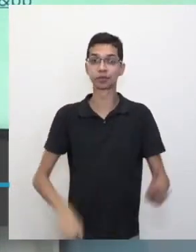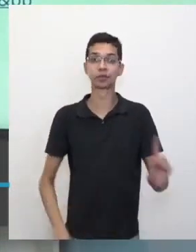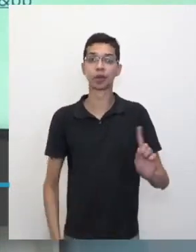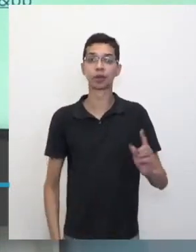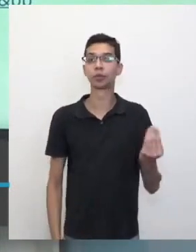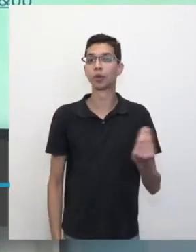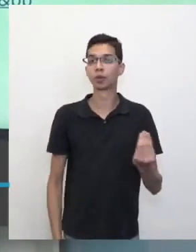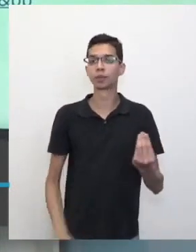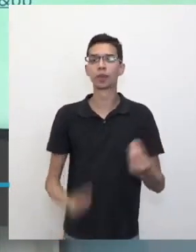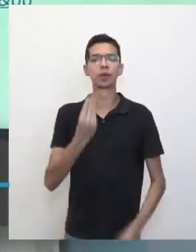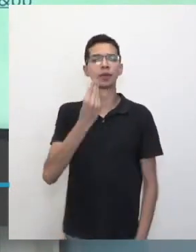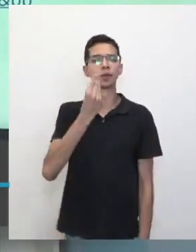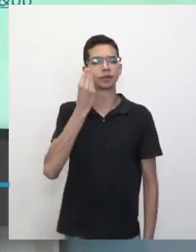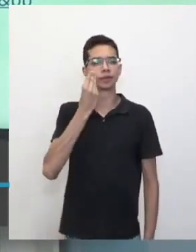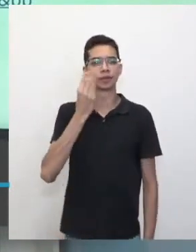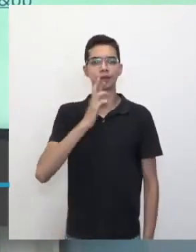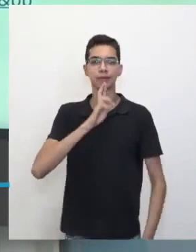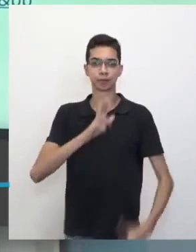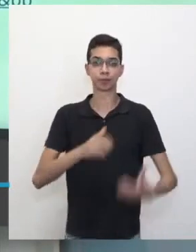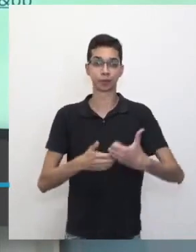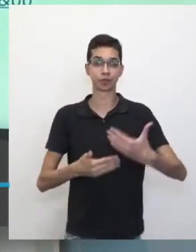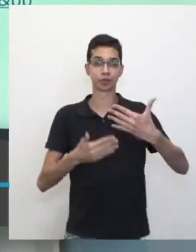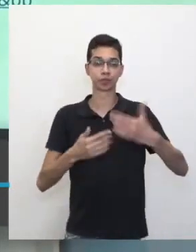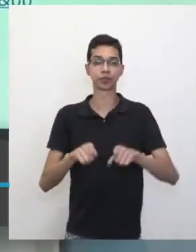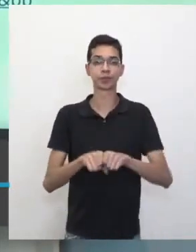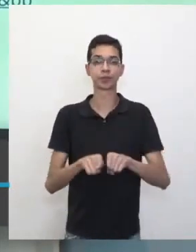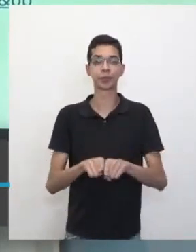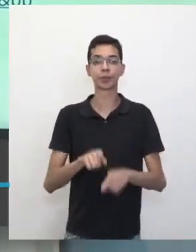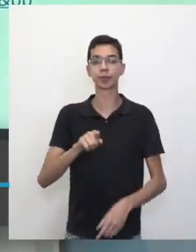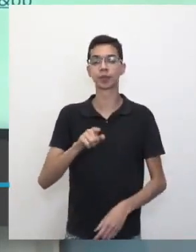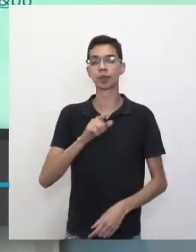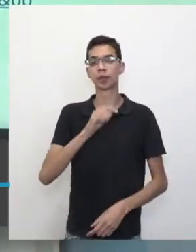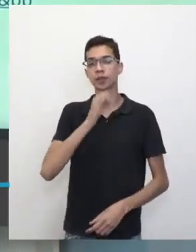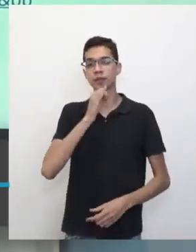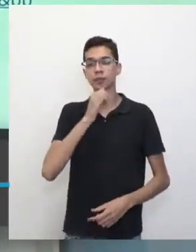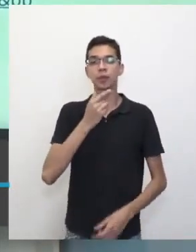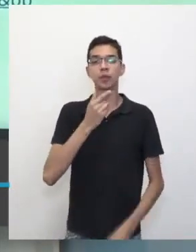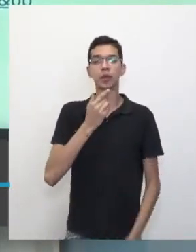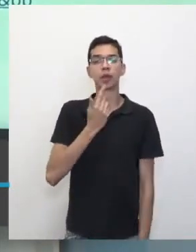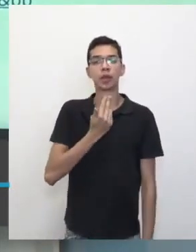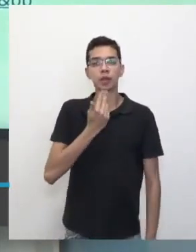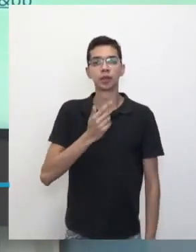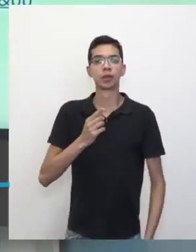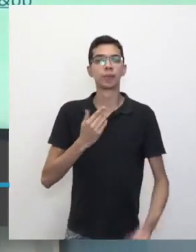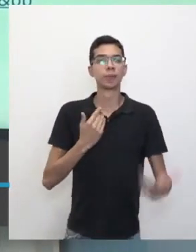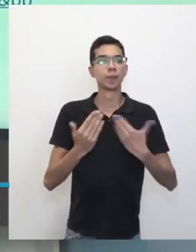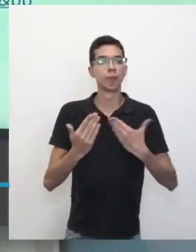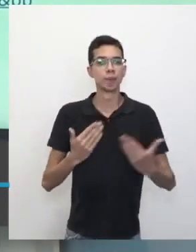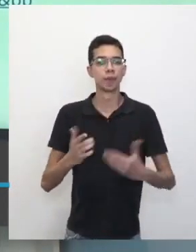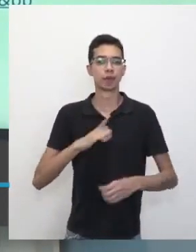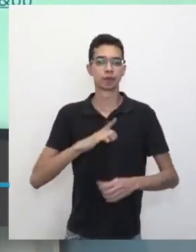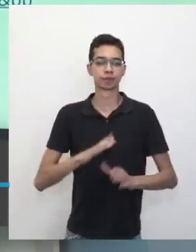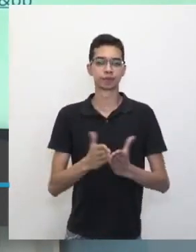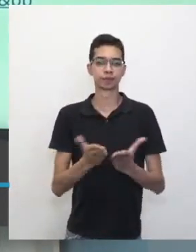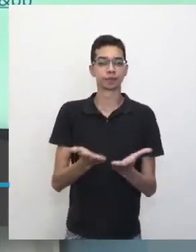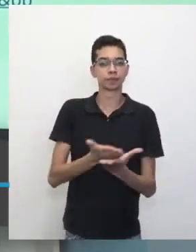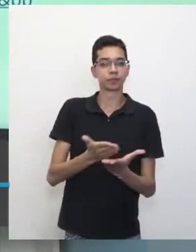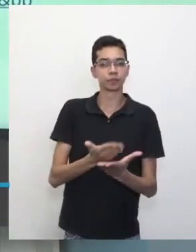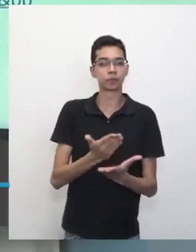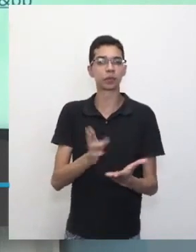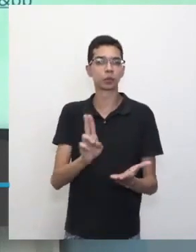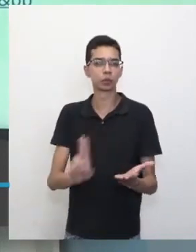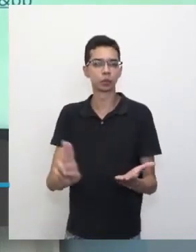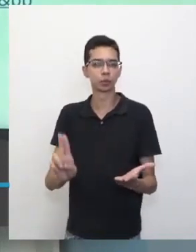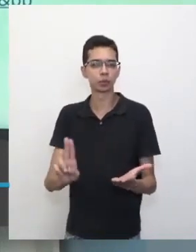Tenta responder aí no chat para a gente se você tem esse contato com a língua por meio dos livros ou não. Né?